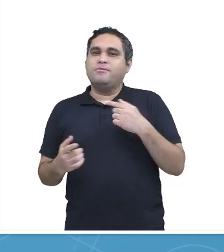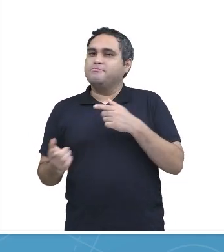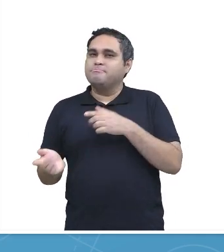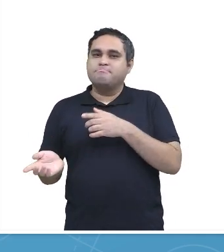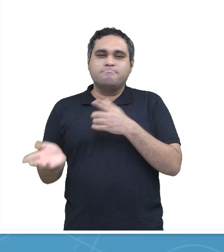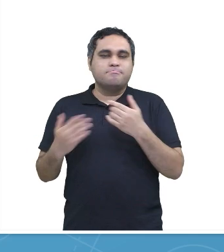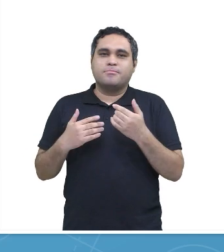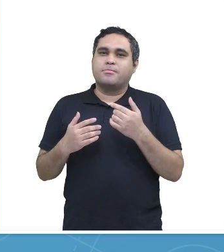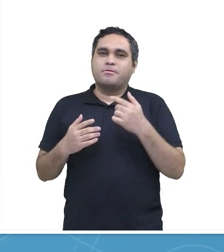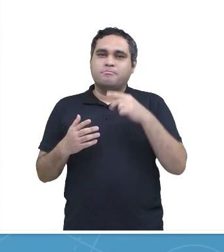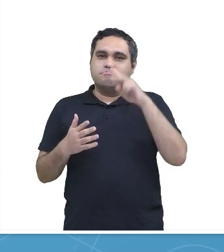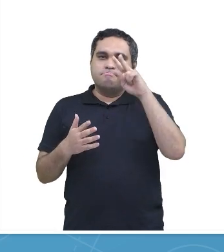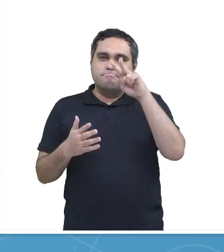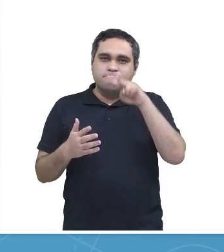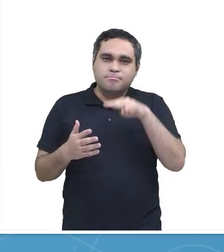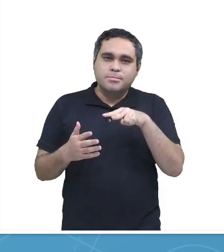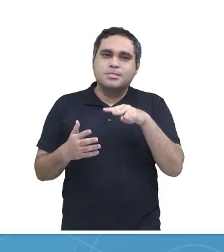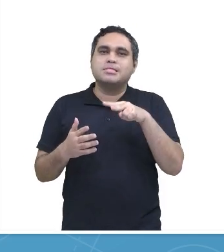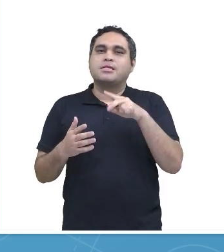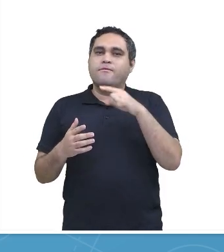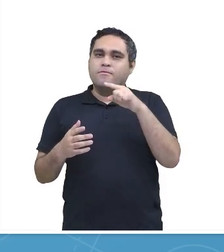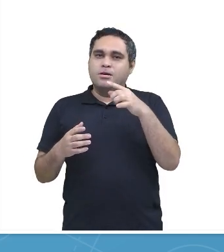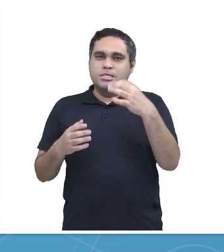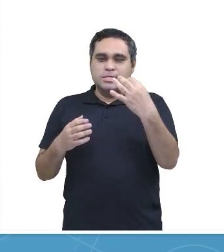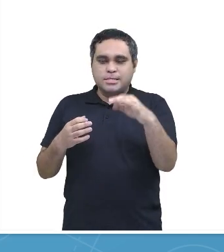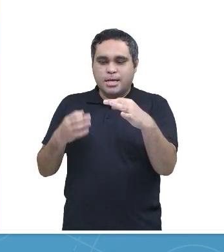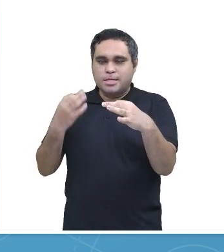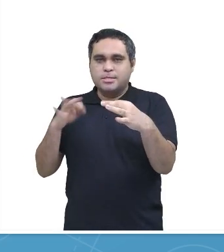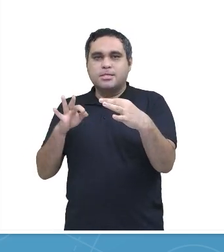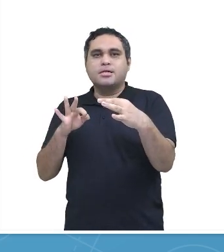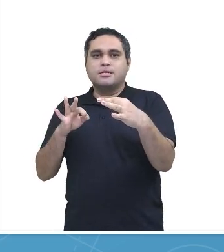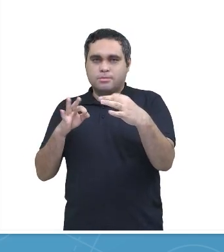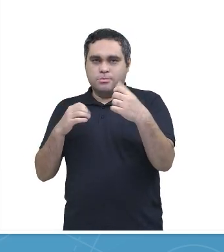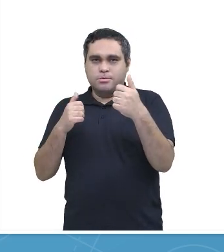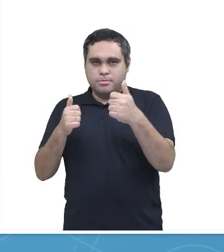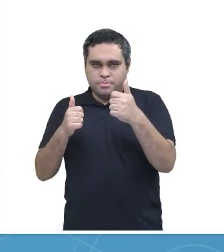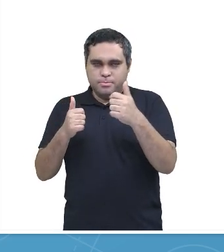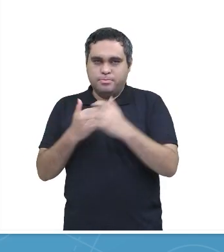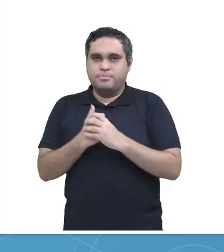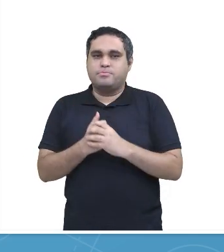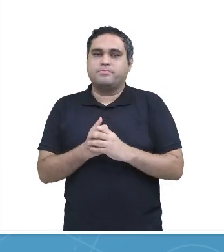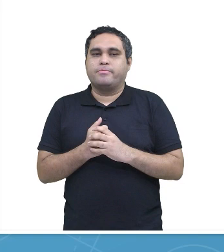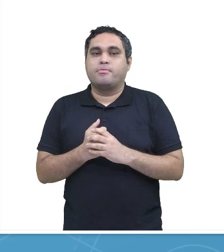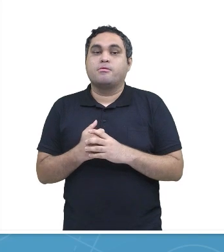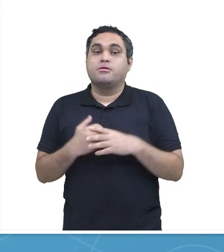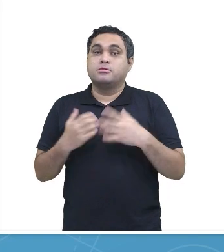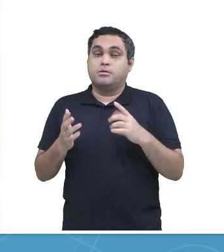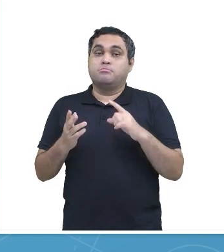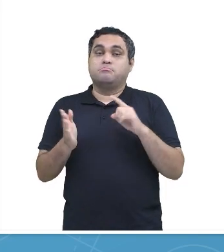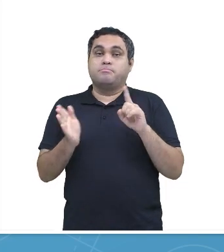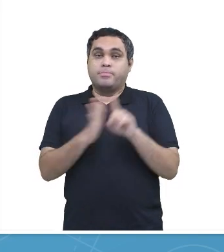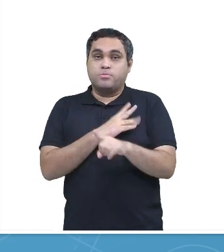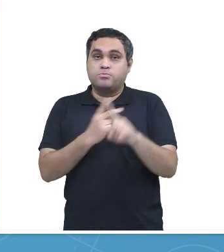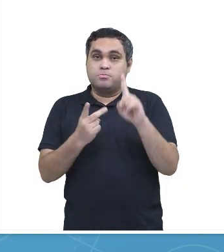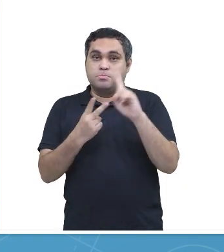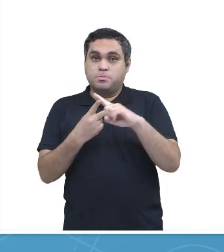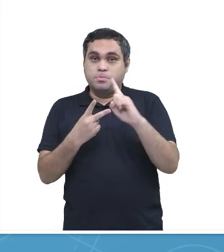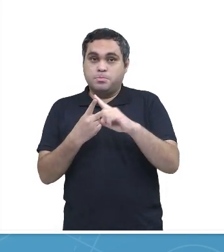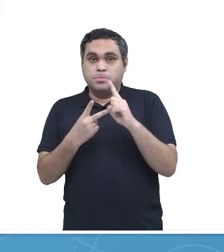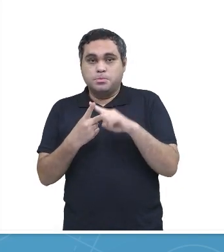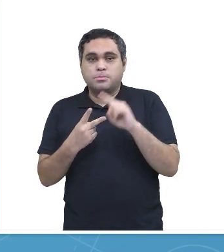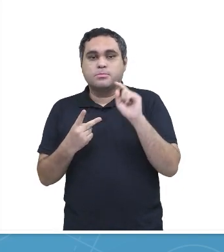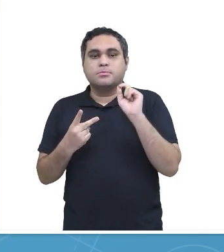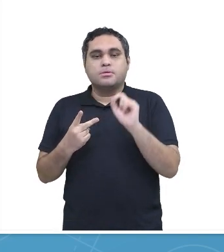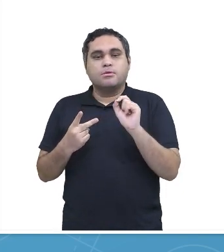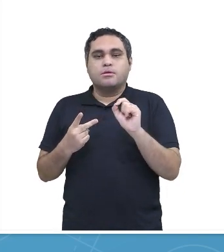e vejam se está de acordo com o que vocês criaram aí nestas atividades. Então na questão 1, retomando